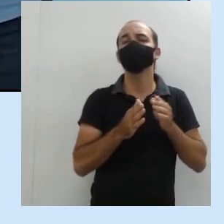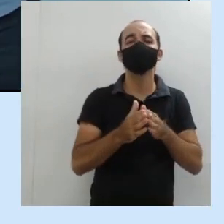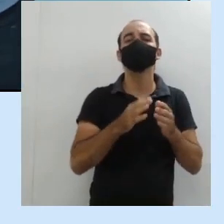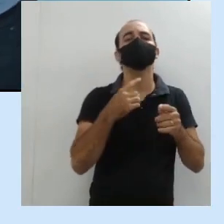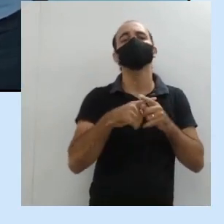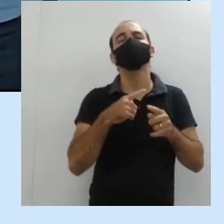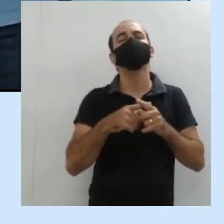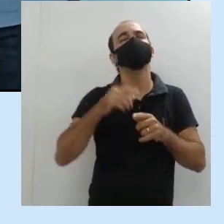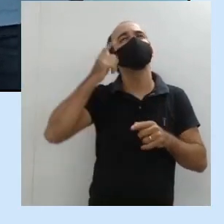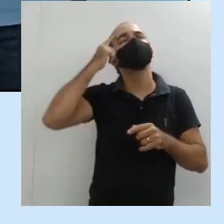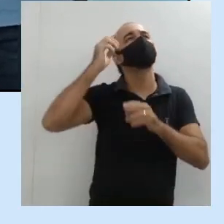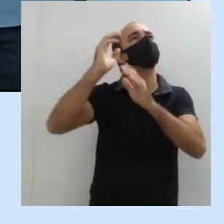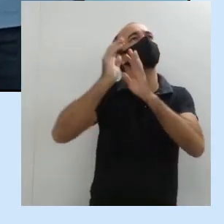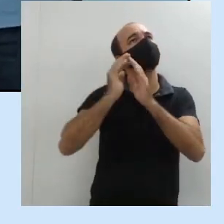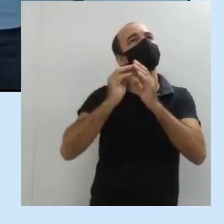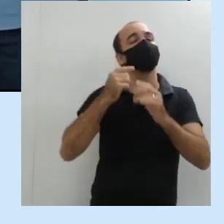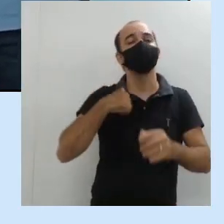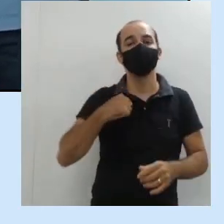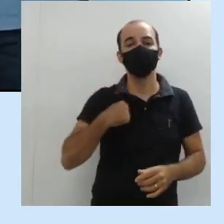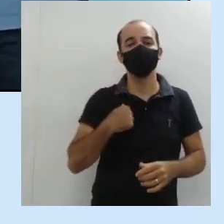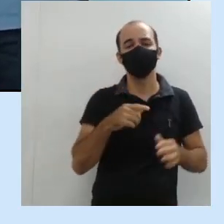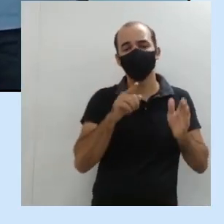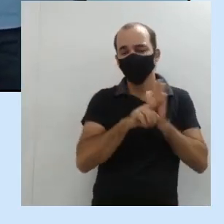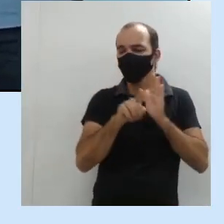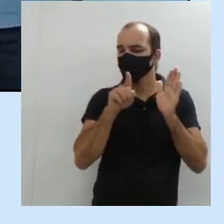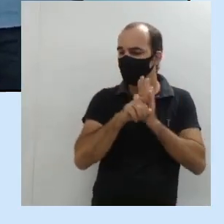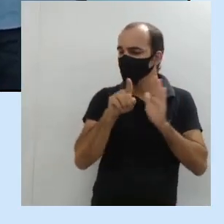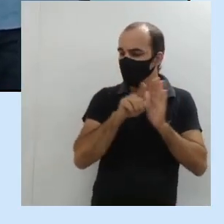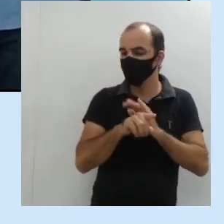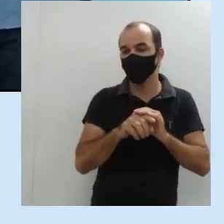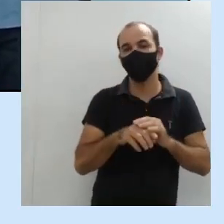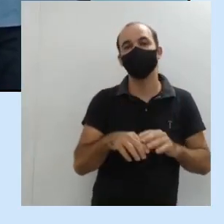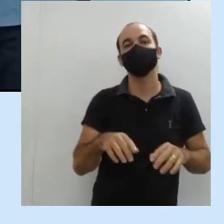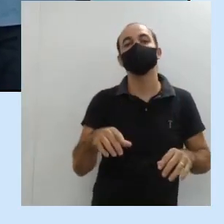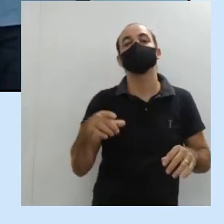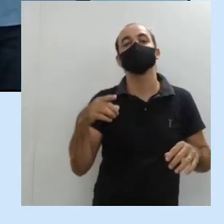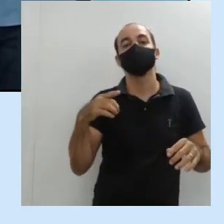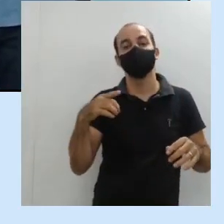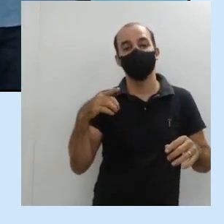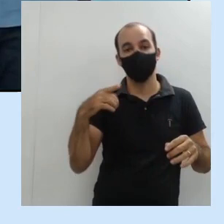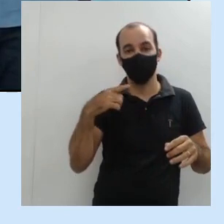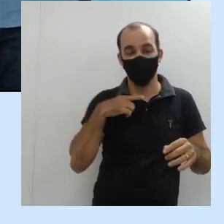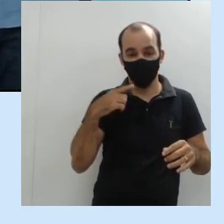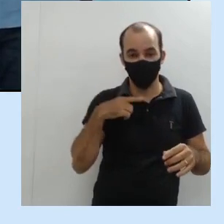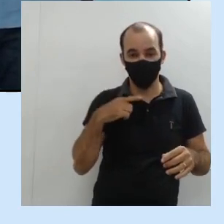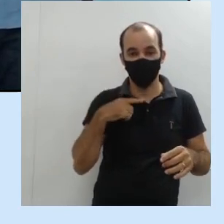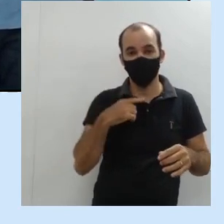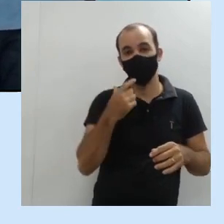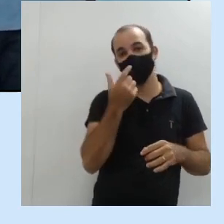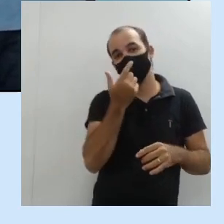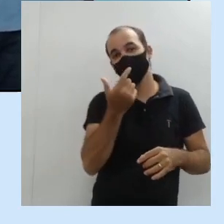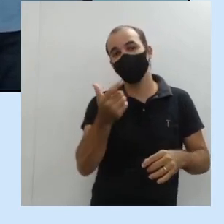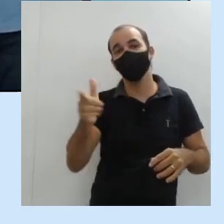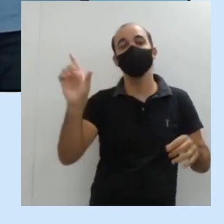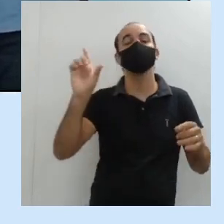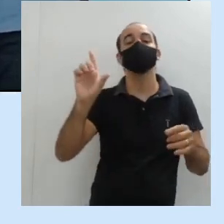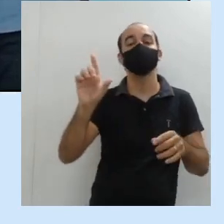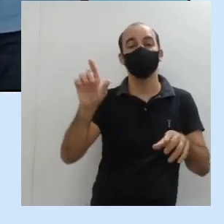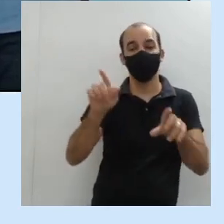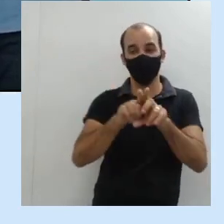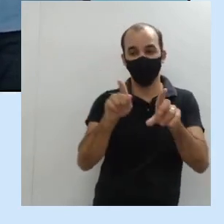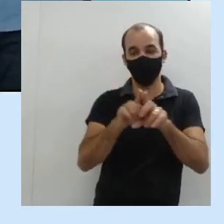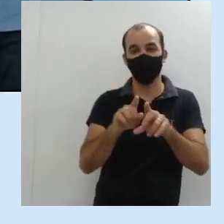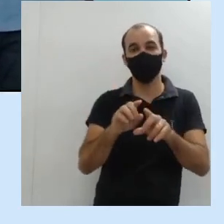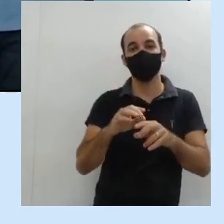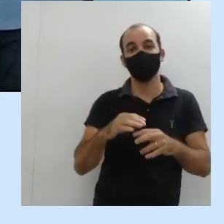busco, quando eu reflito, quando eu pergunto, aí vem uma outra questão. Eu começo agora o quê? A desenvolver